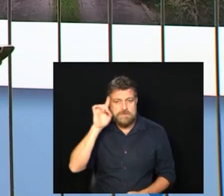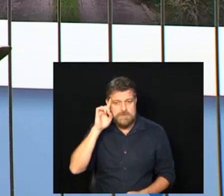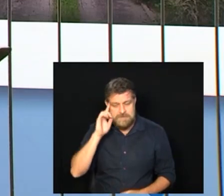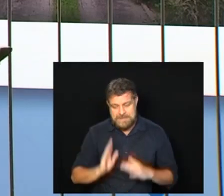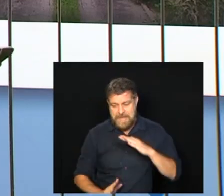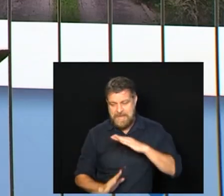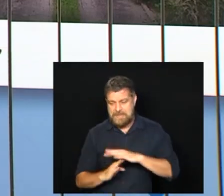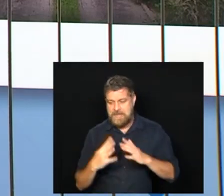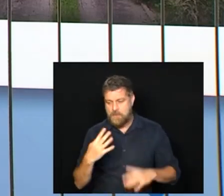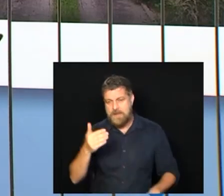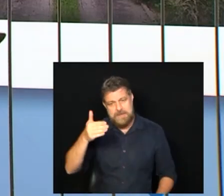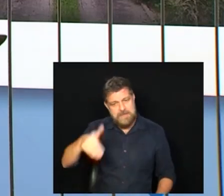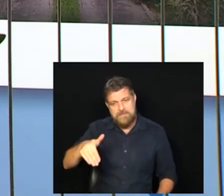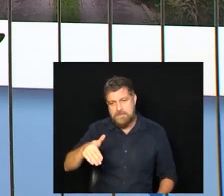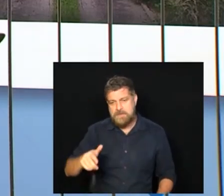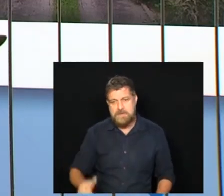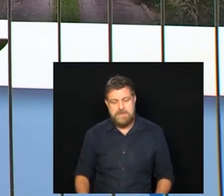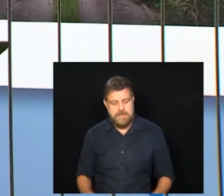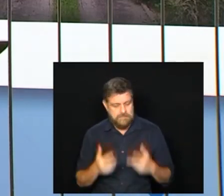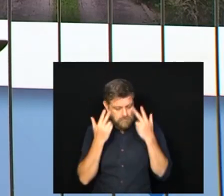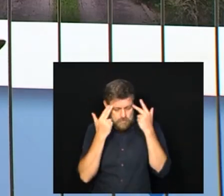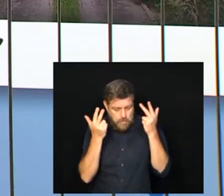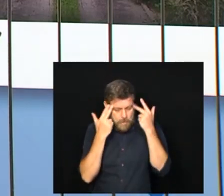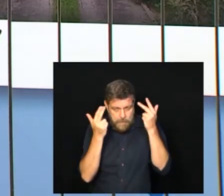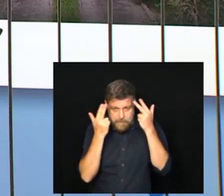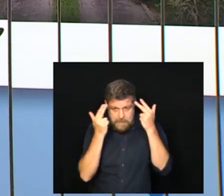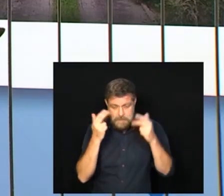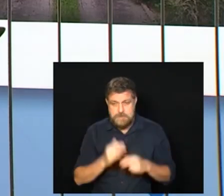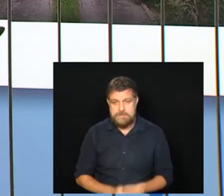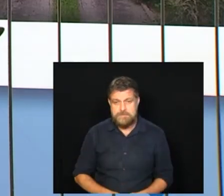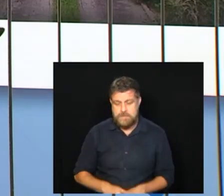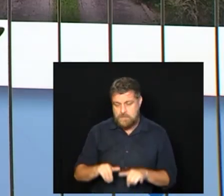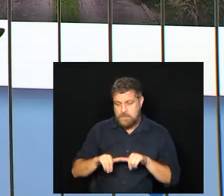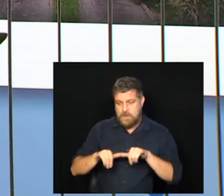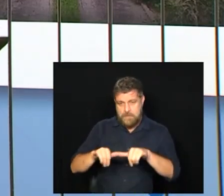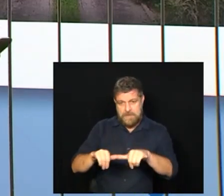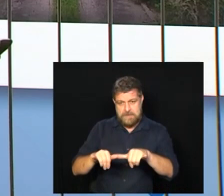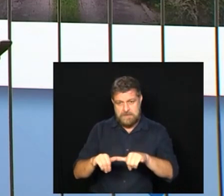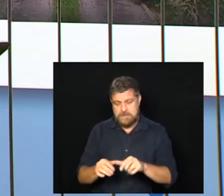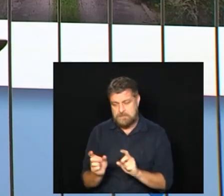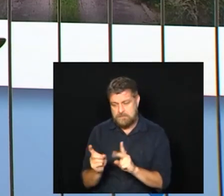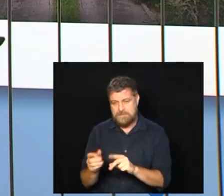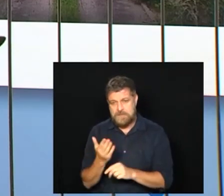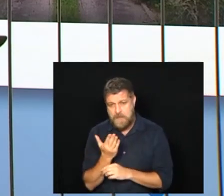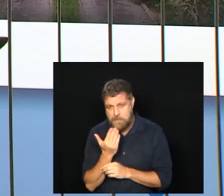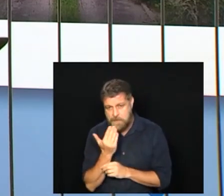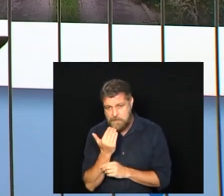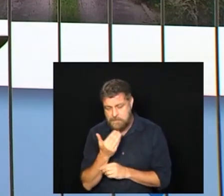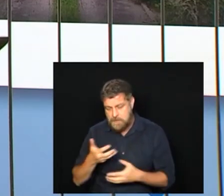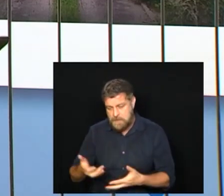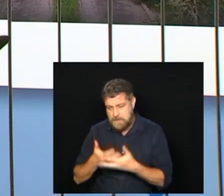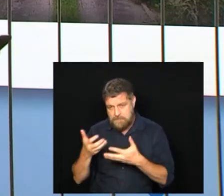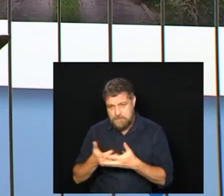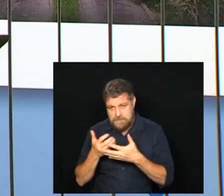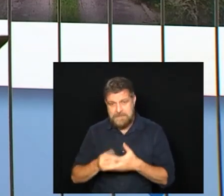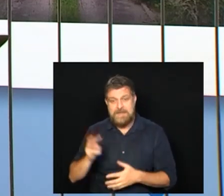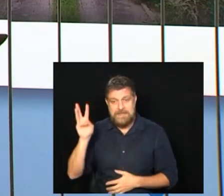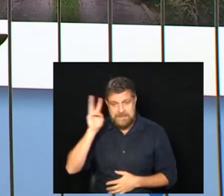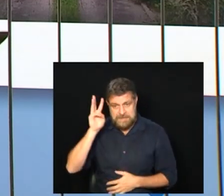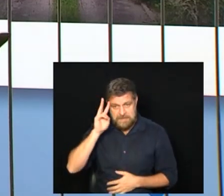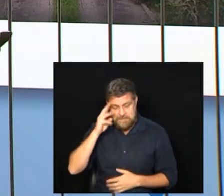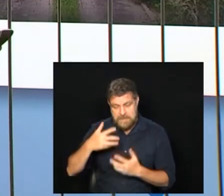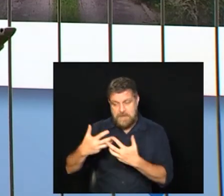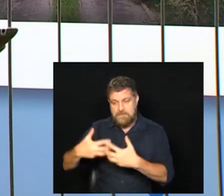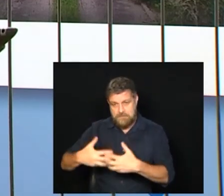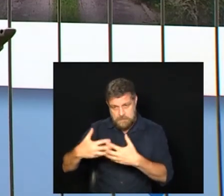até às 4h30 da tarde, normalmente. Já o Mercado de Hortifrutis também funciona na terça-feira, dia 7